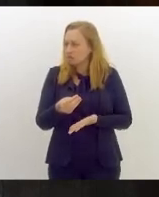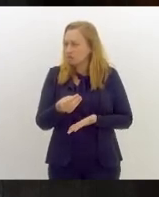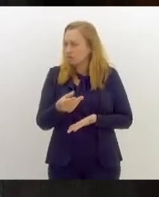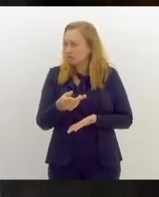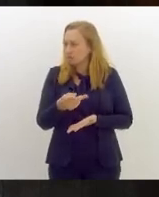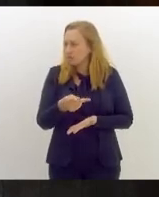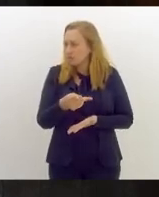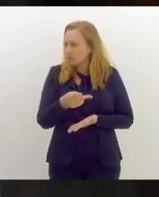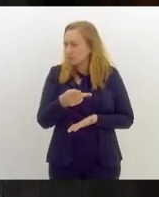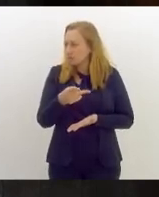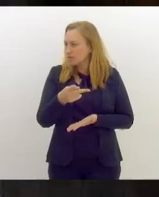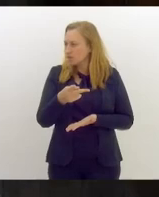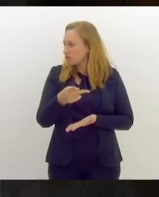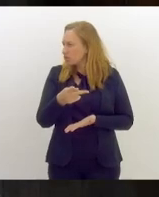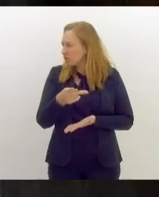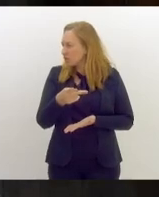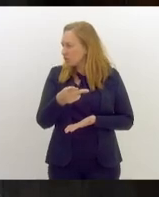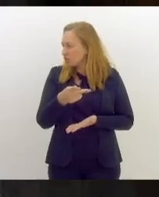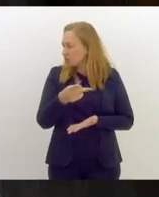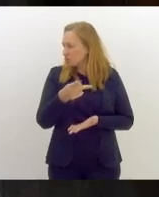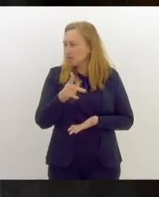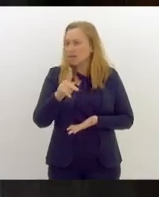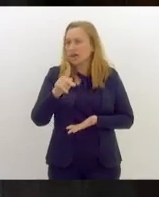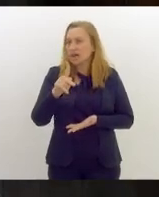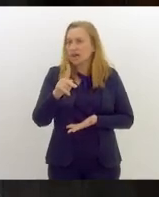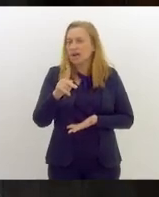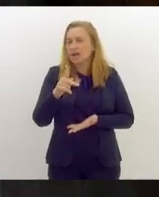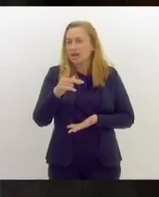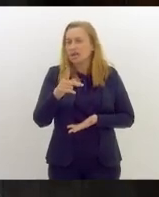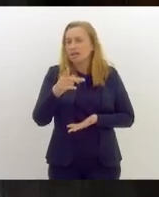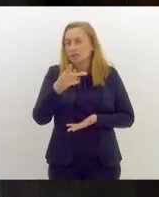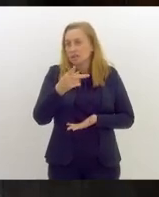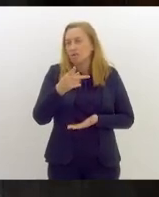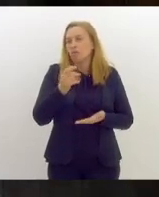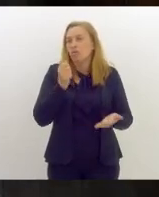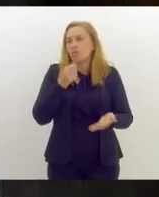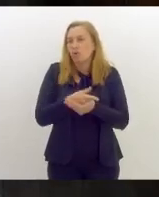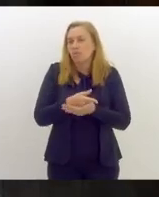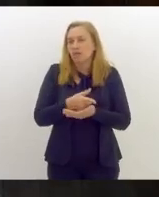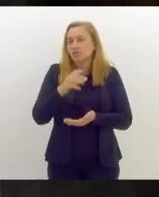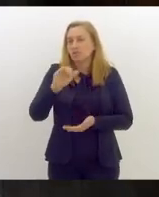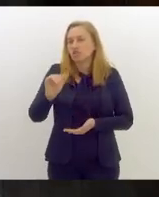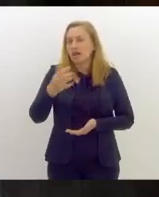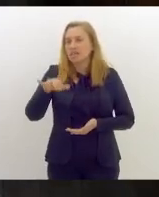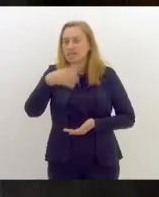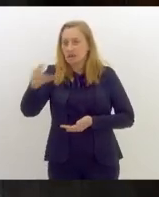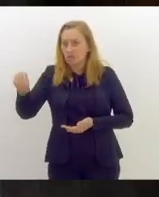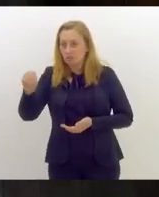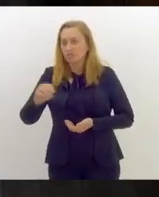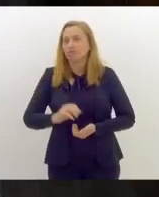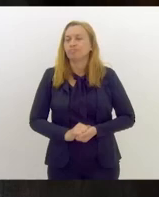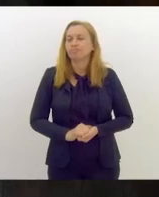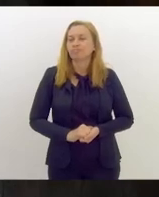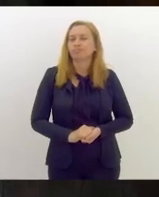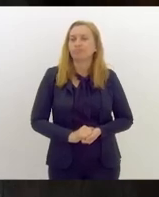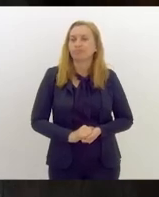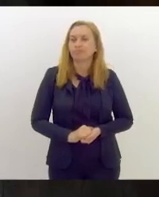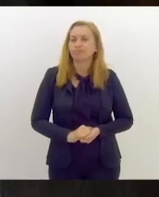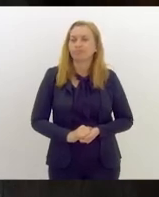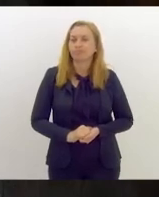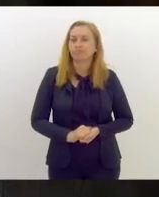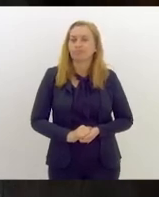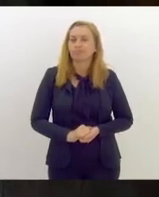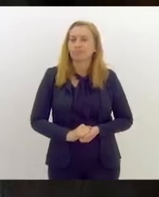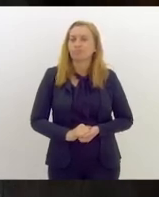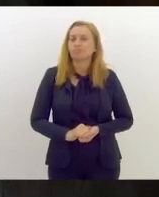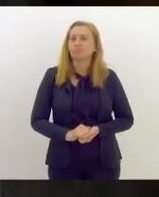Povo 54 bilhões de reais e a senhora sabe que o maior